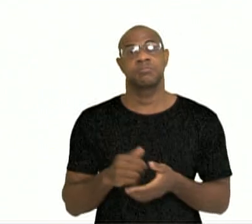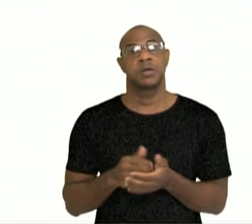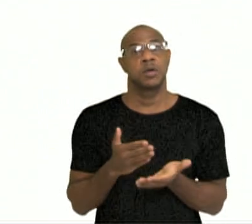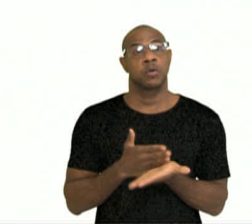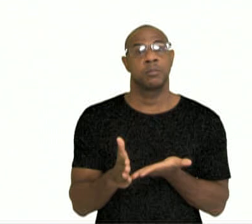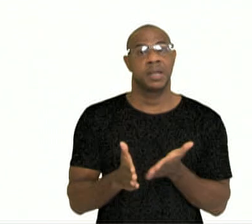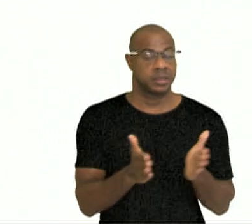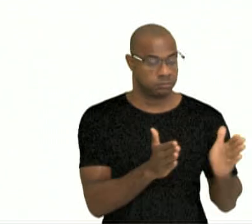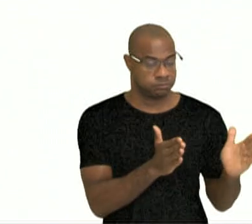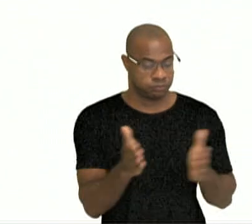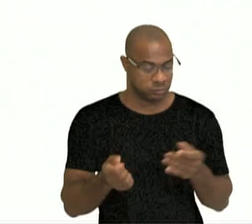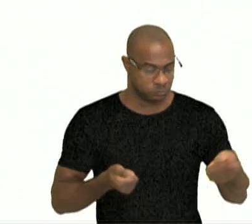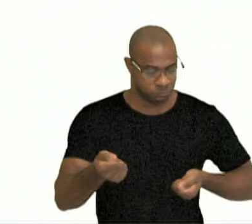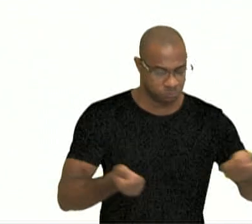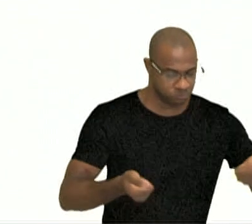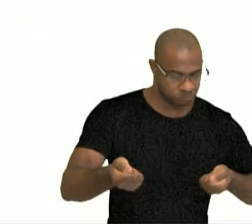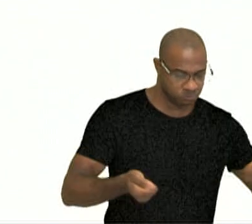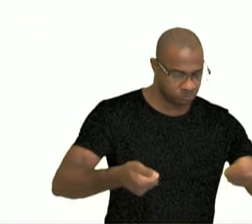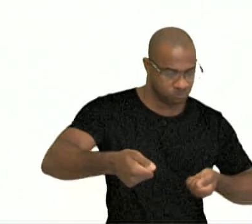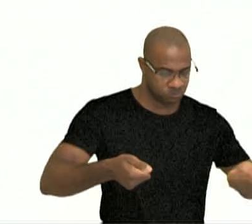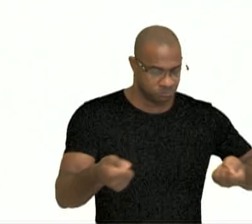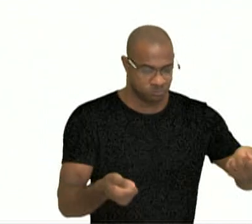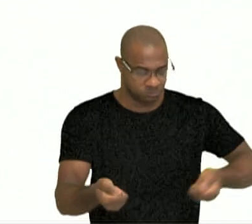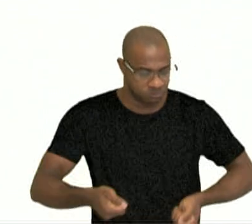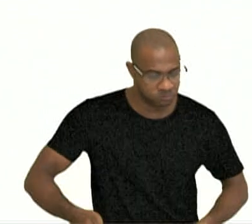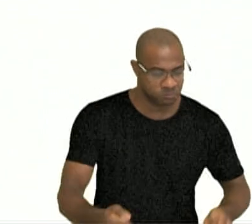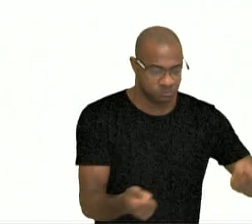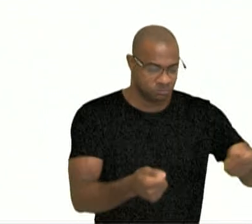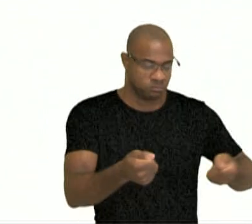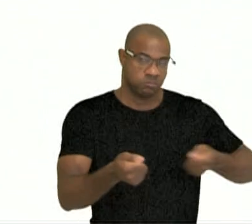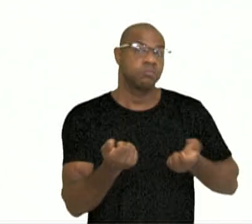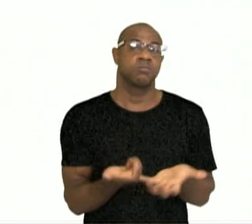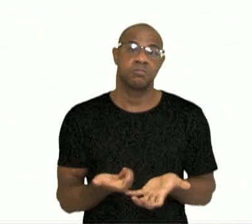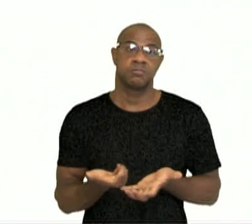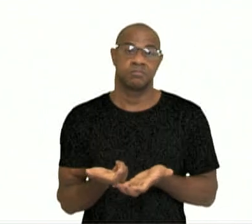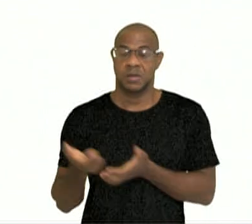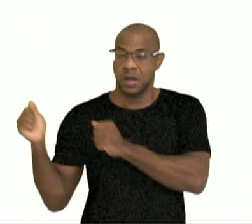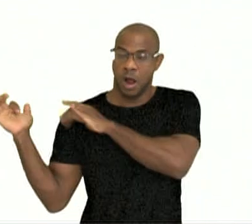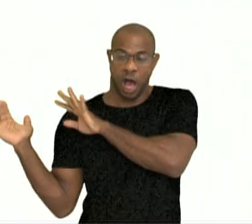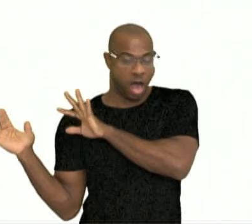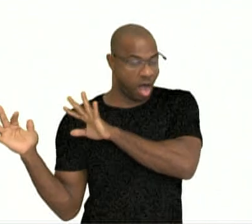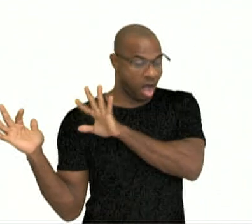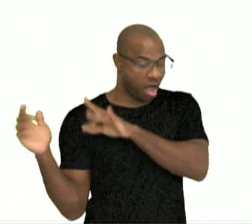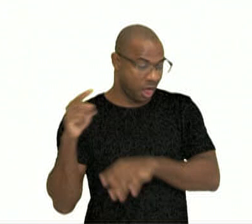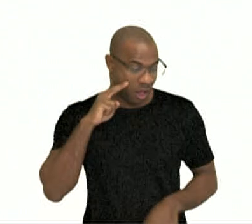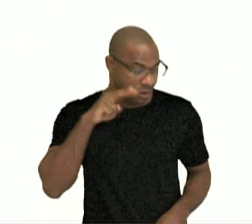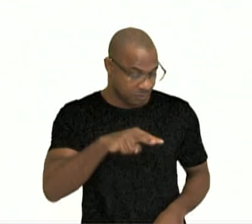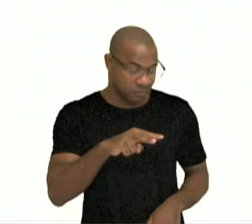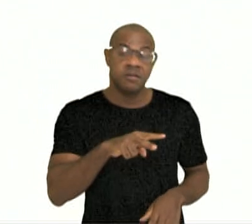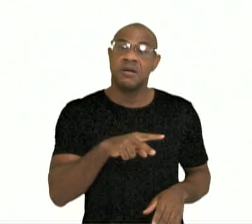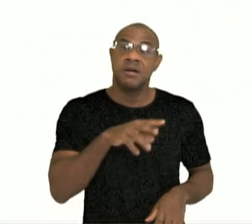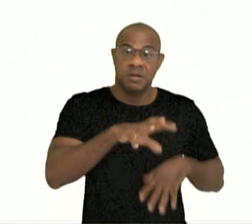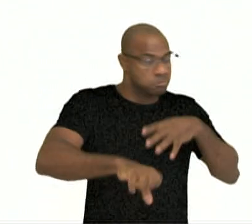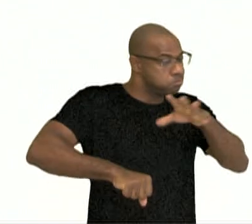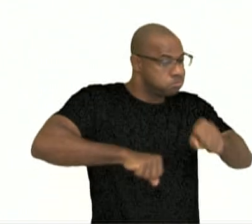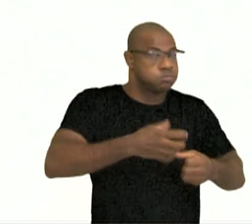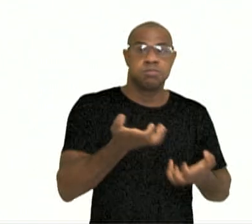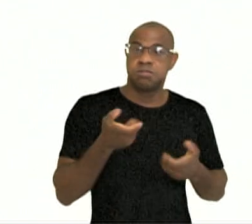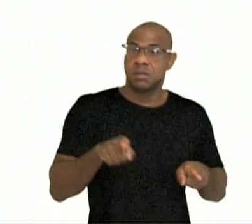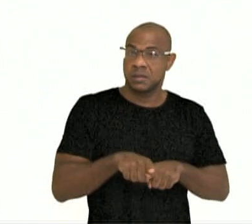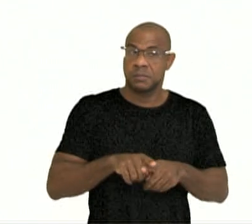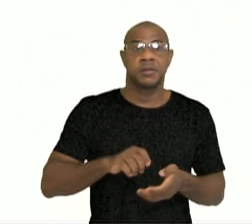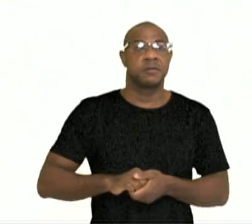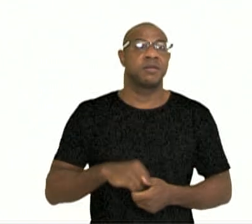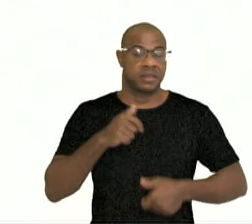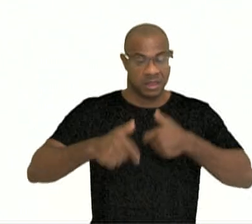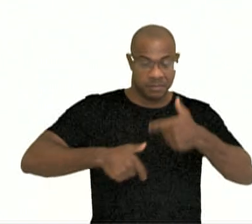da mineração, da exploração dos recursos minerais. E isso vai atrair população para o interior também do Brasil, certo? E